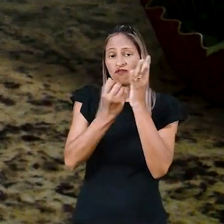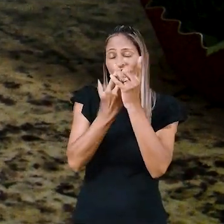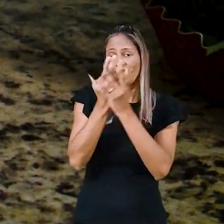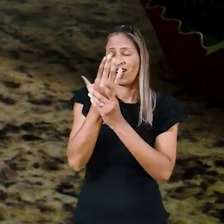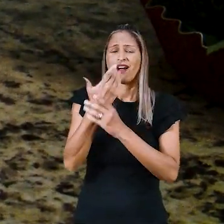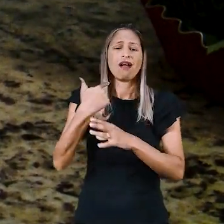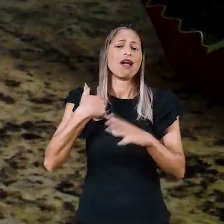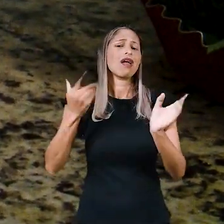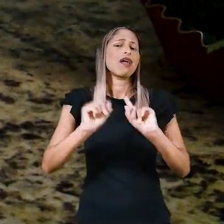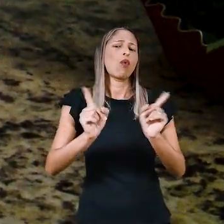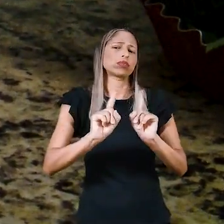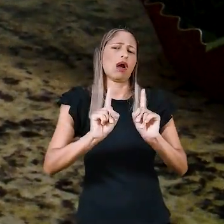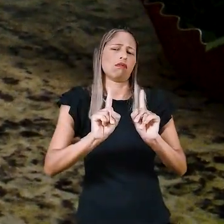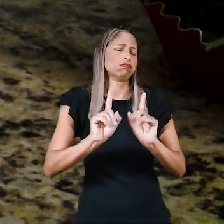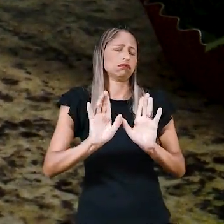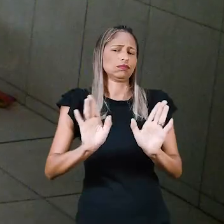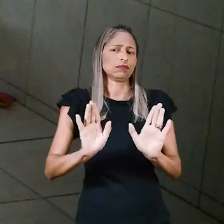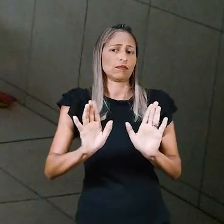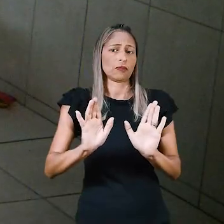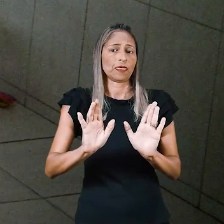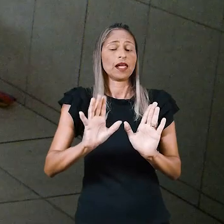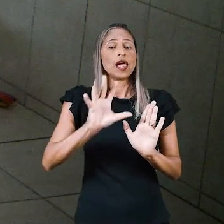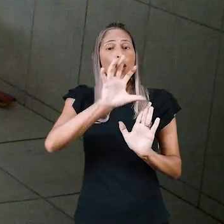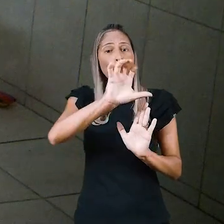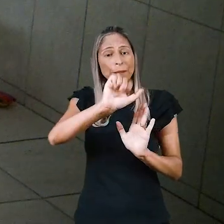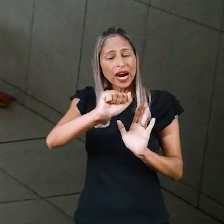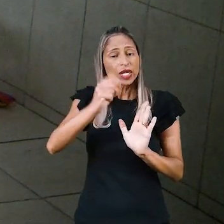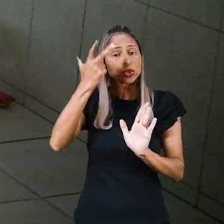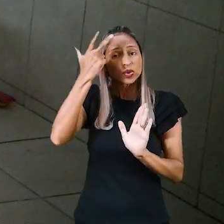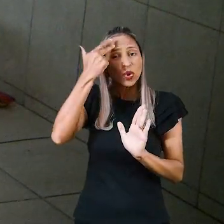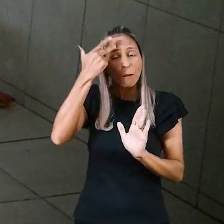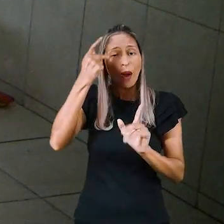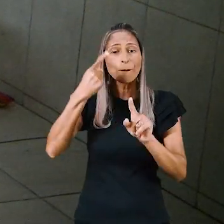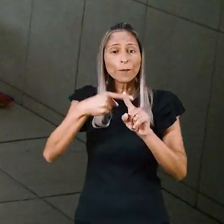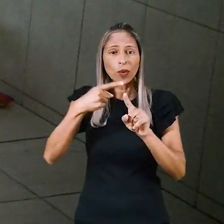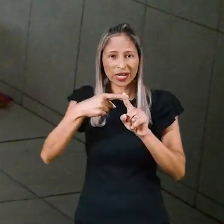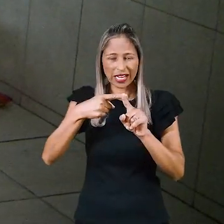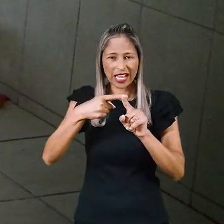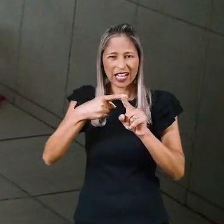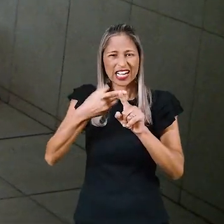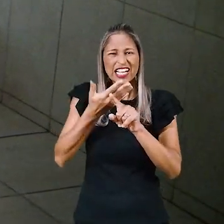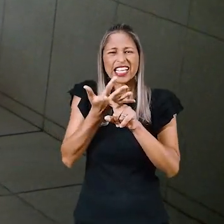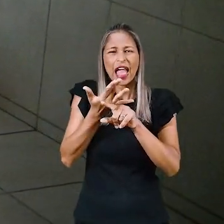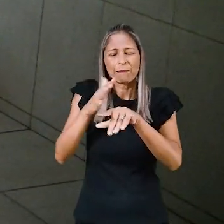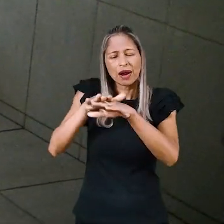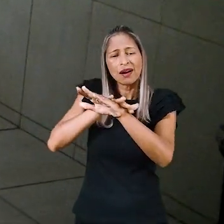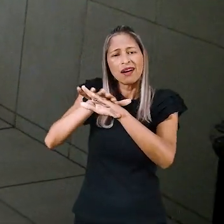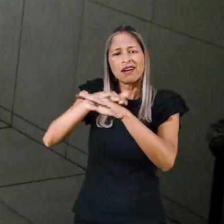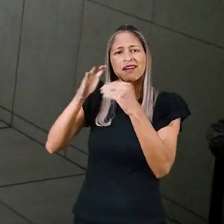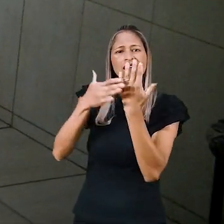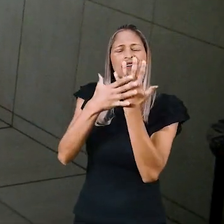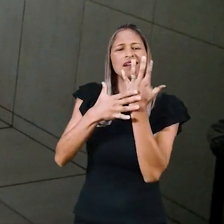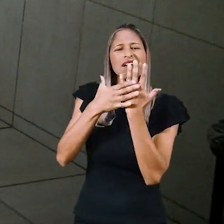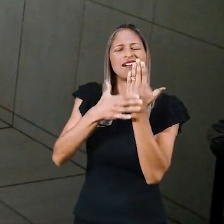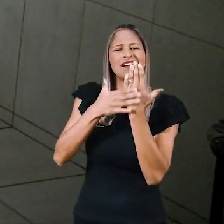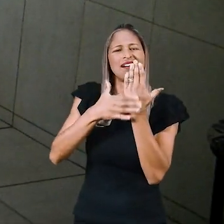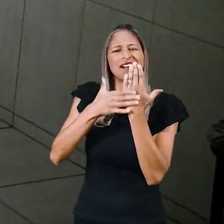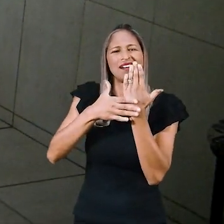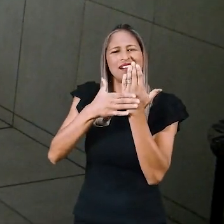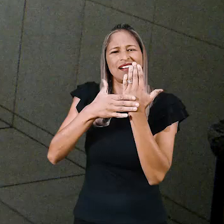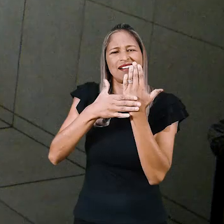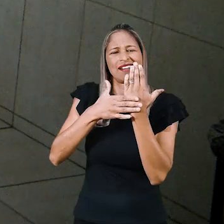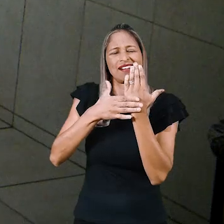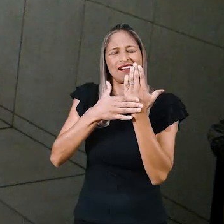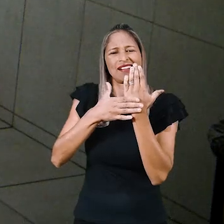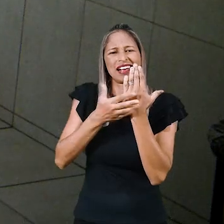luvas. Eu não ponho ele com luvas. Eu ponho ele normal, porque a parte que queima